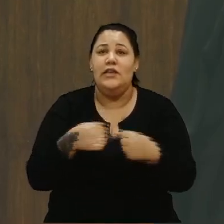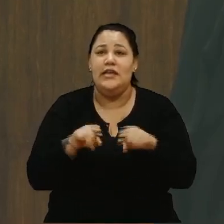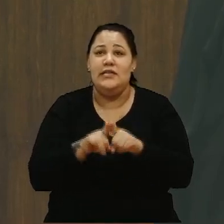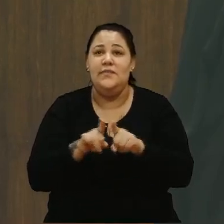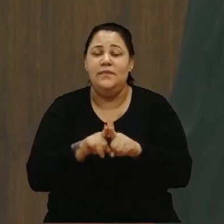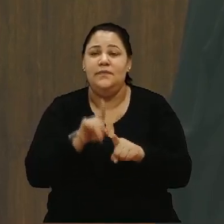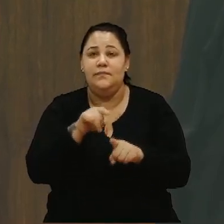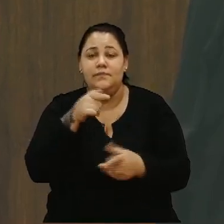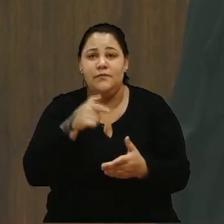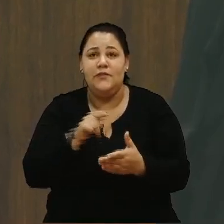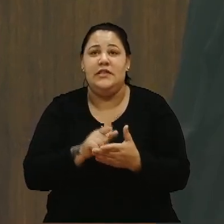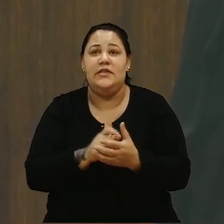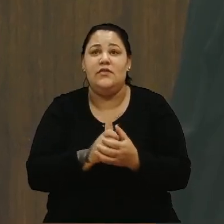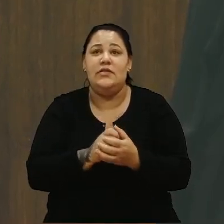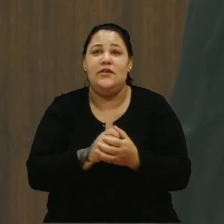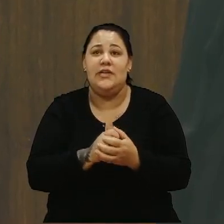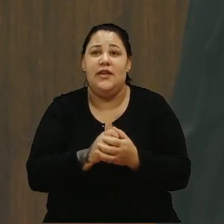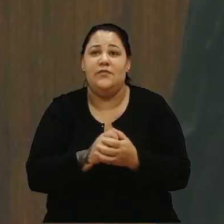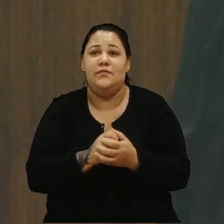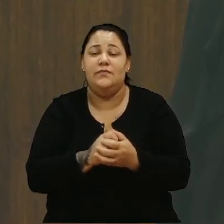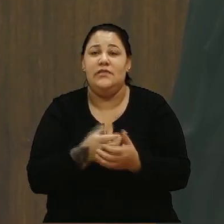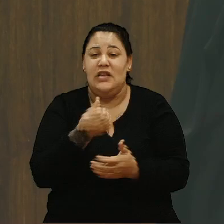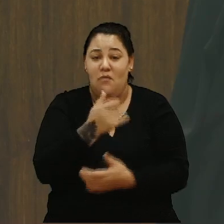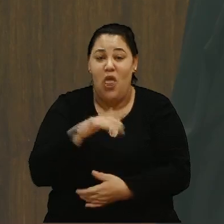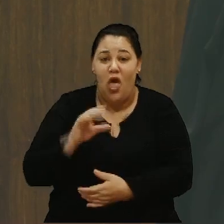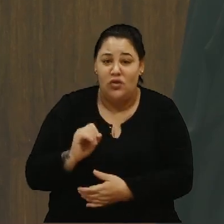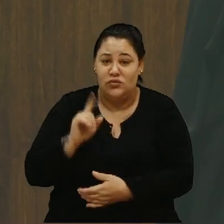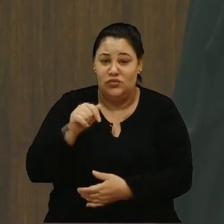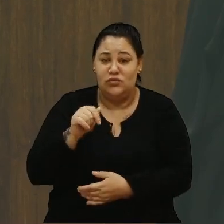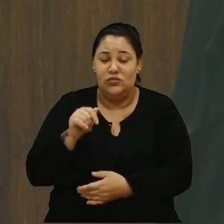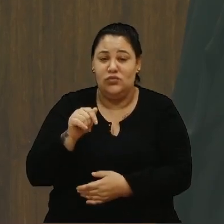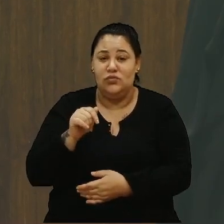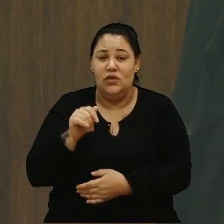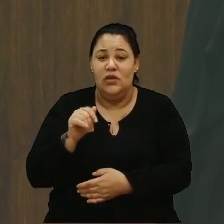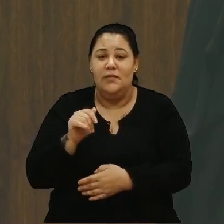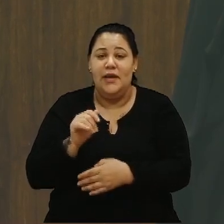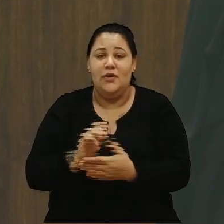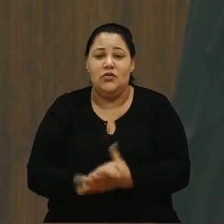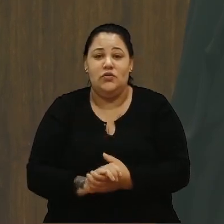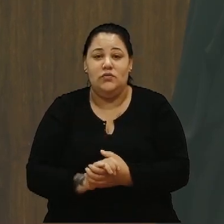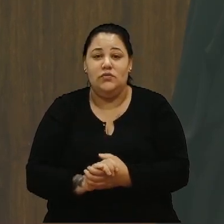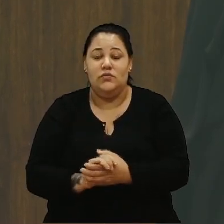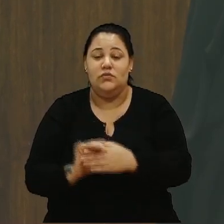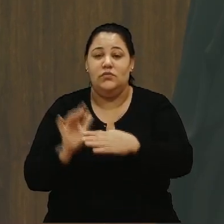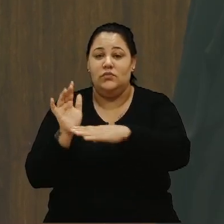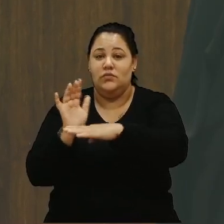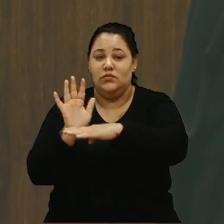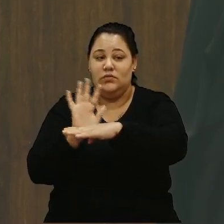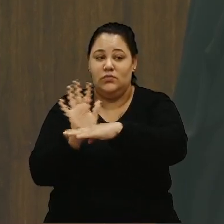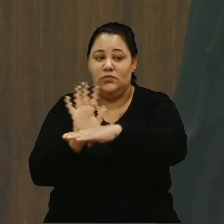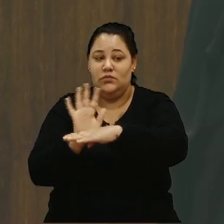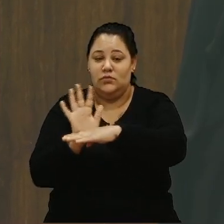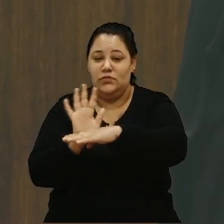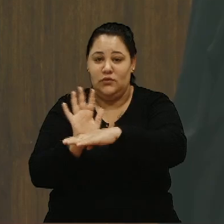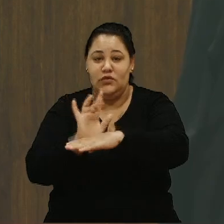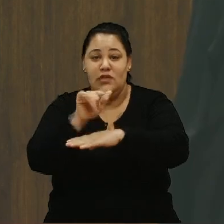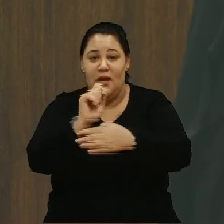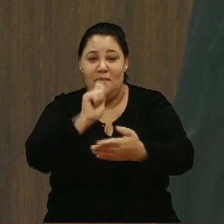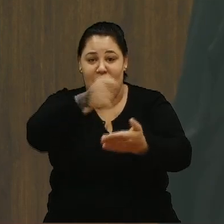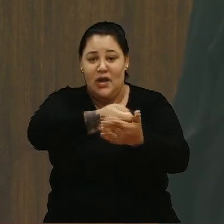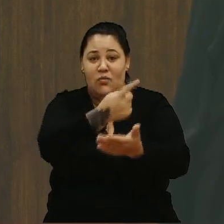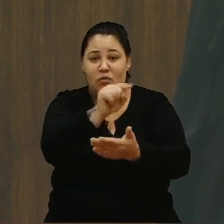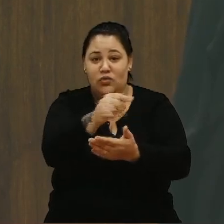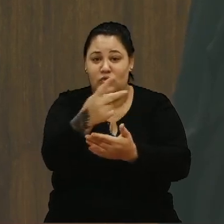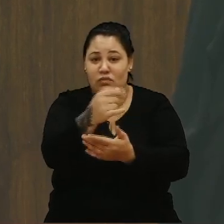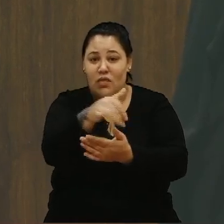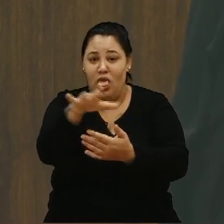de 3 a 6 milhões por mês do Manha Bosco, num acordo, e não consegue pagar para o servidor 1,2 milhão por